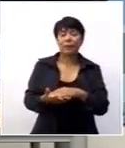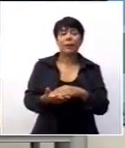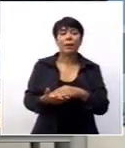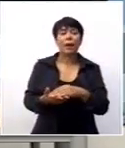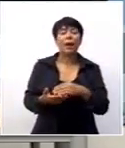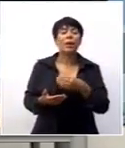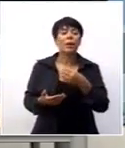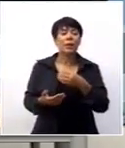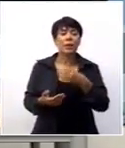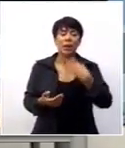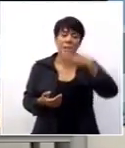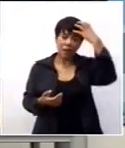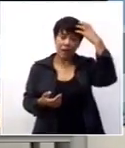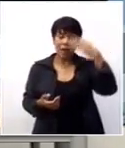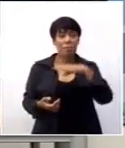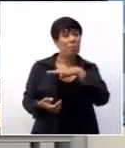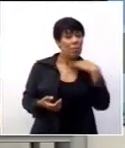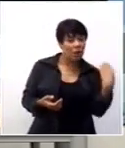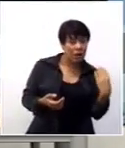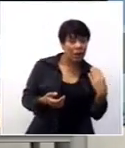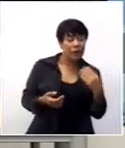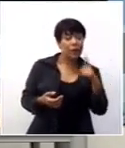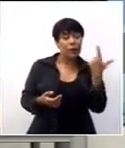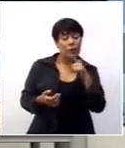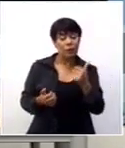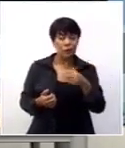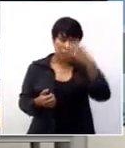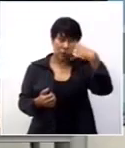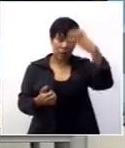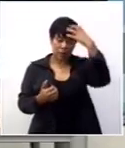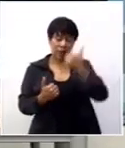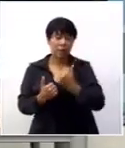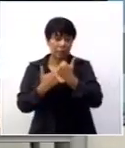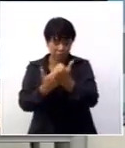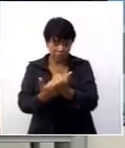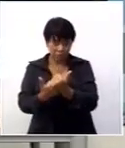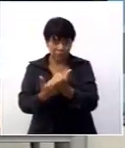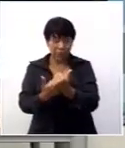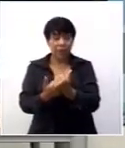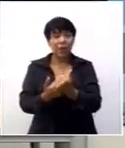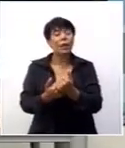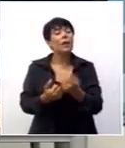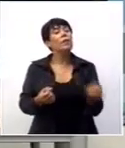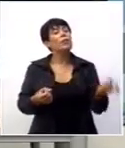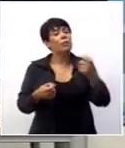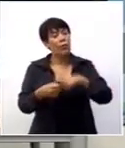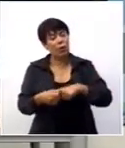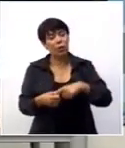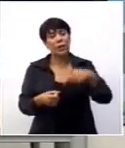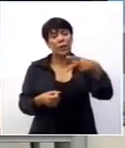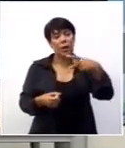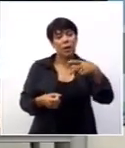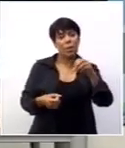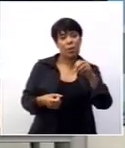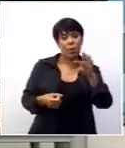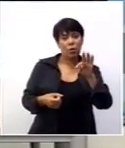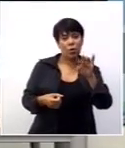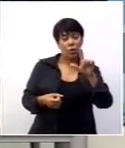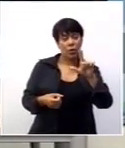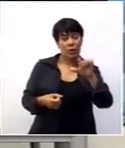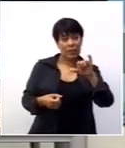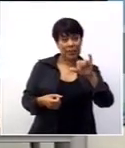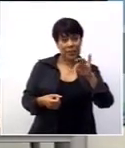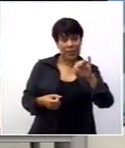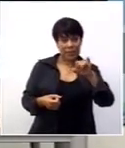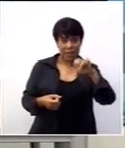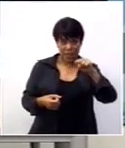sua morte, Tutankhamon, ele vai reestabelecer o politeísmo, né, a religião antiga e tradicional dos egípcios,